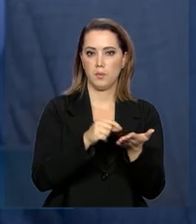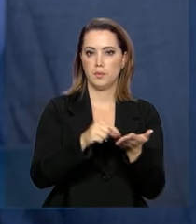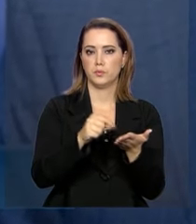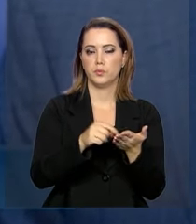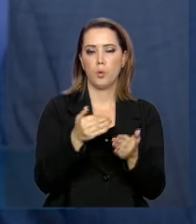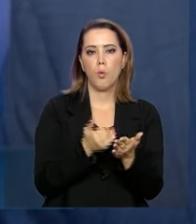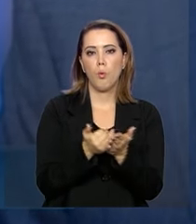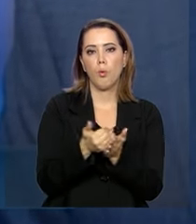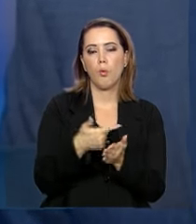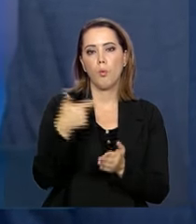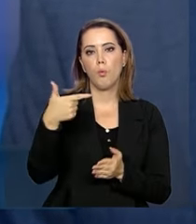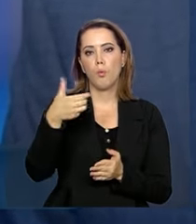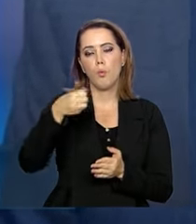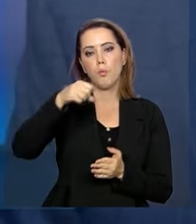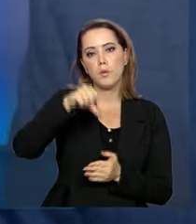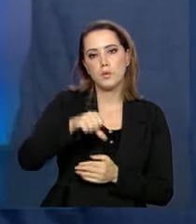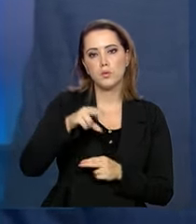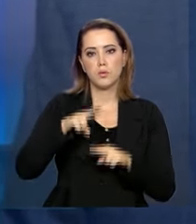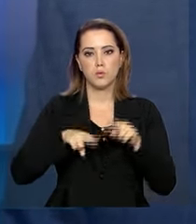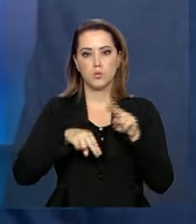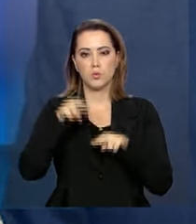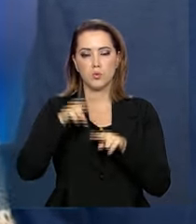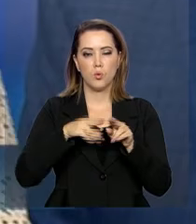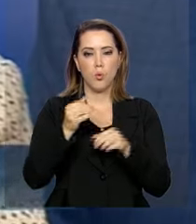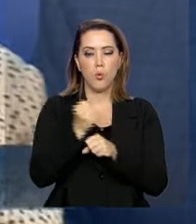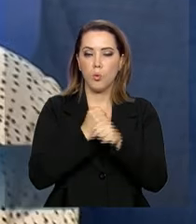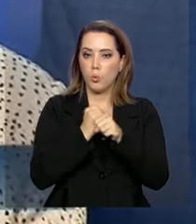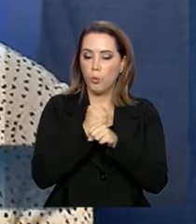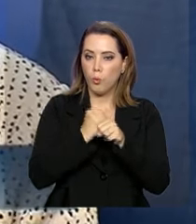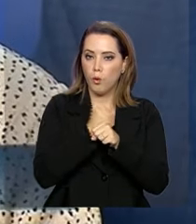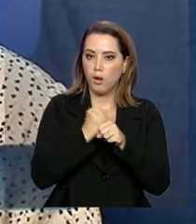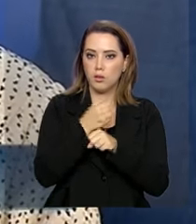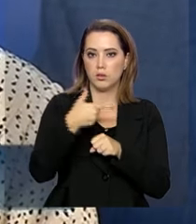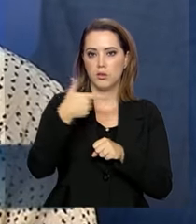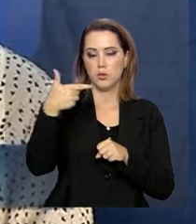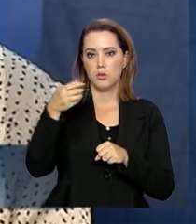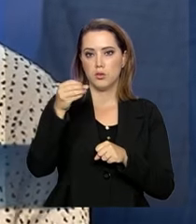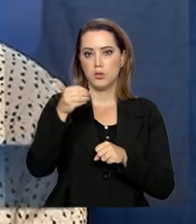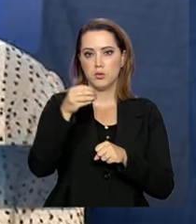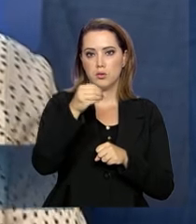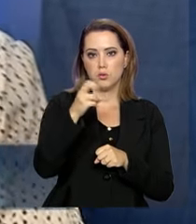de junho de 2005 e foi encerrada em